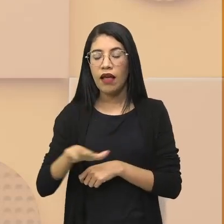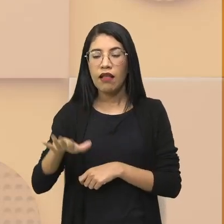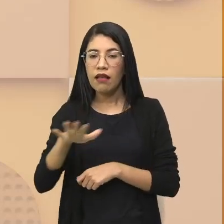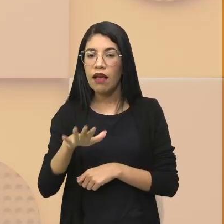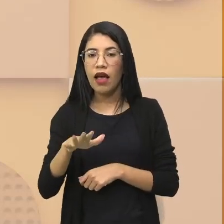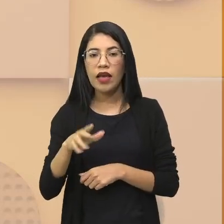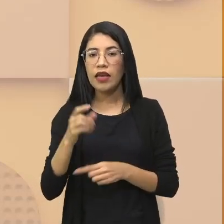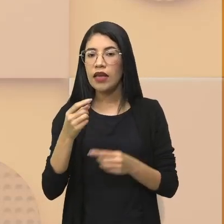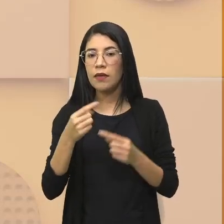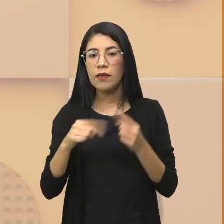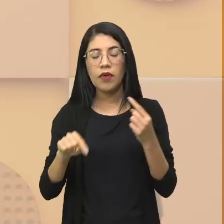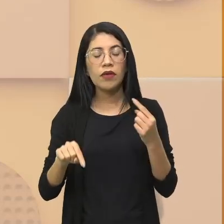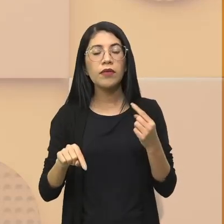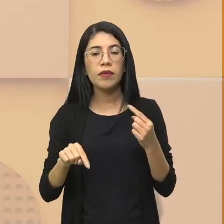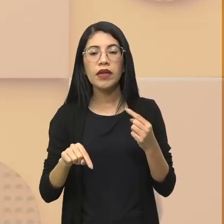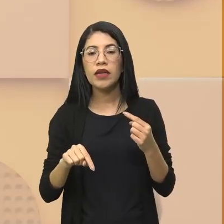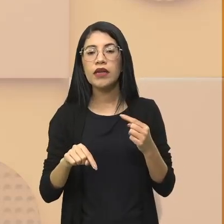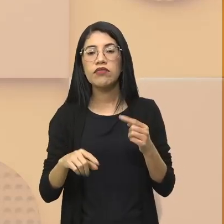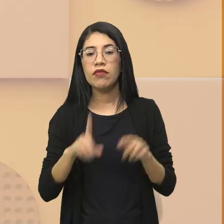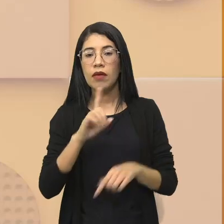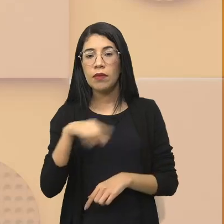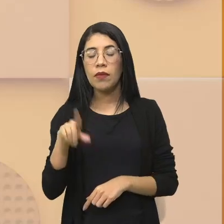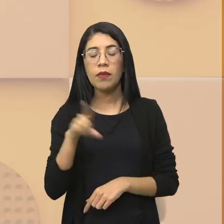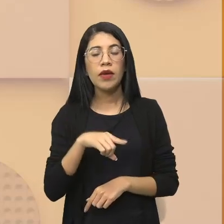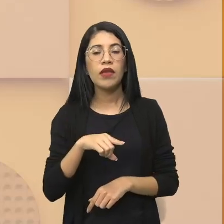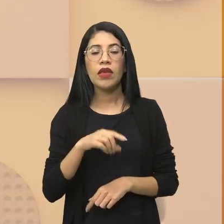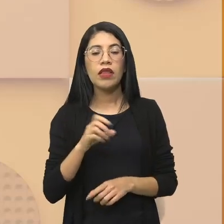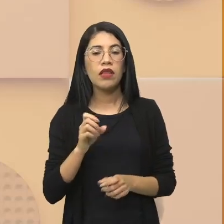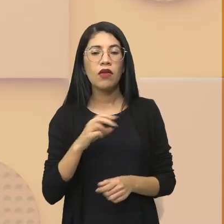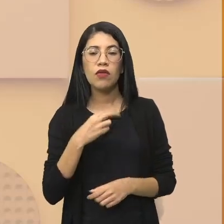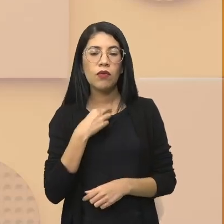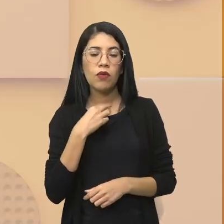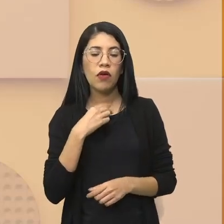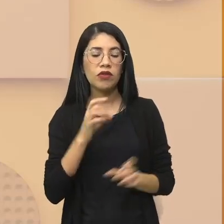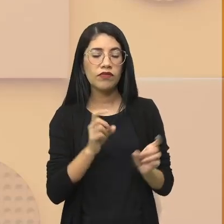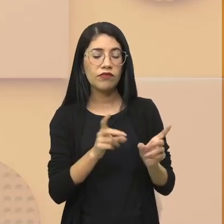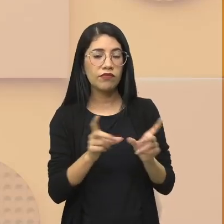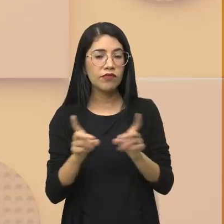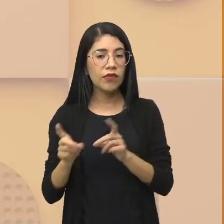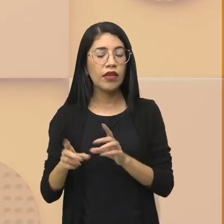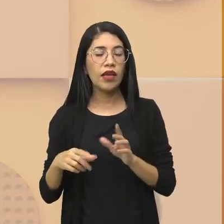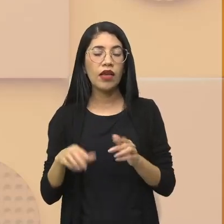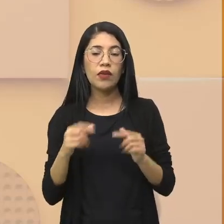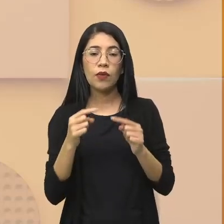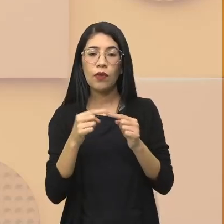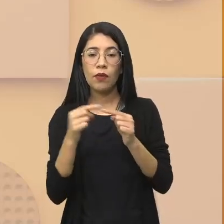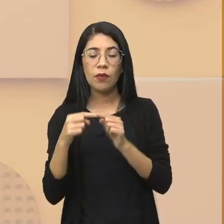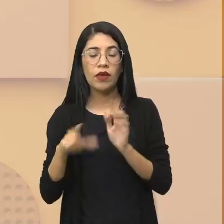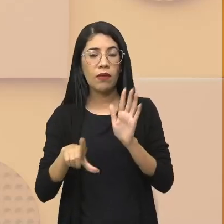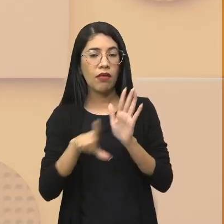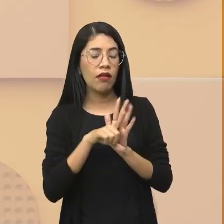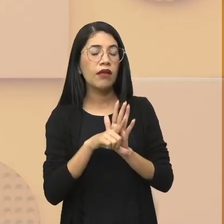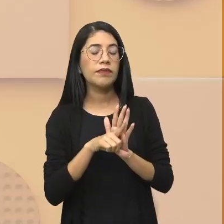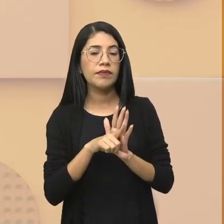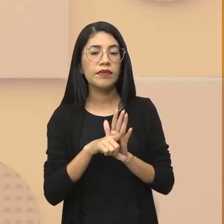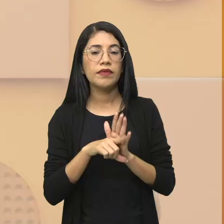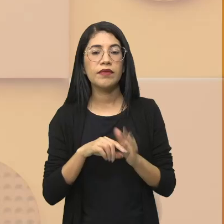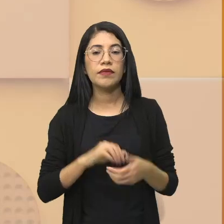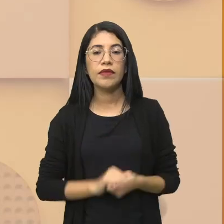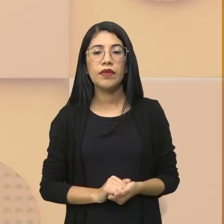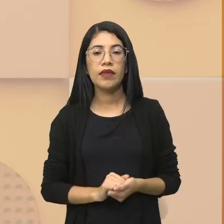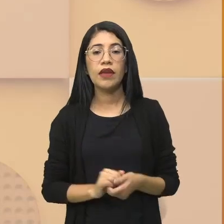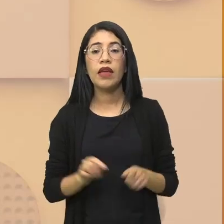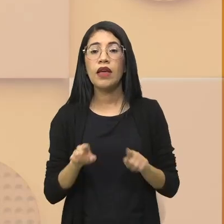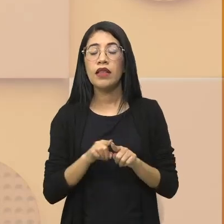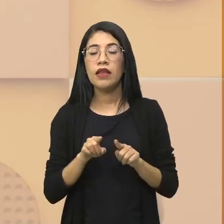forma ilegal, né, de forma comercial e que não está dentro ali das leis ambientais. Além do IBAMA,